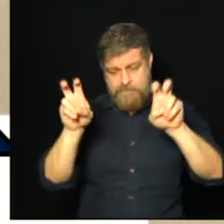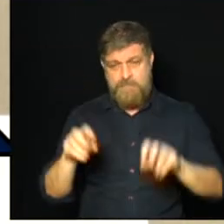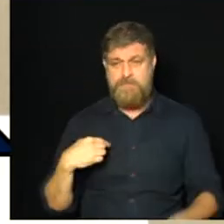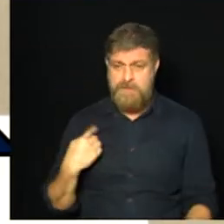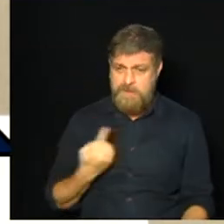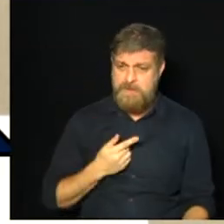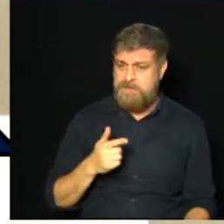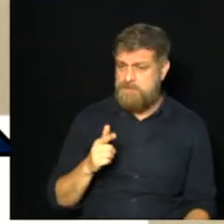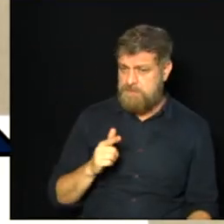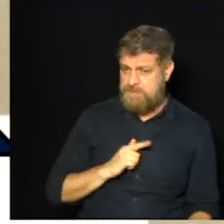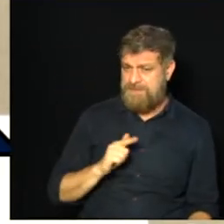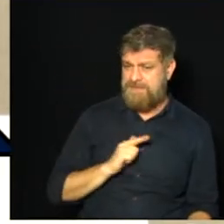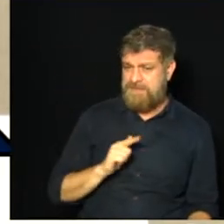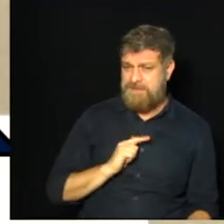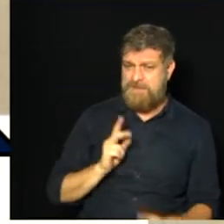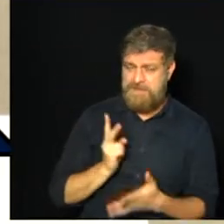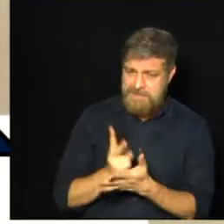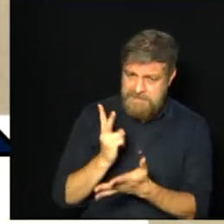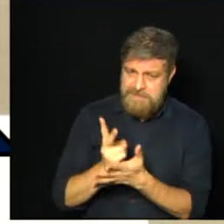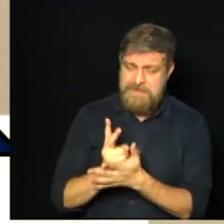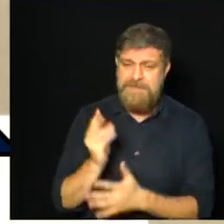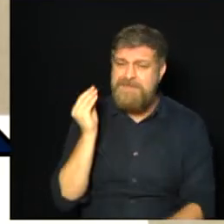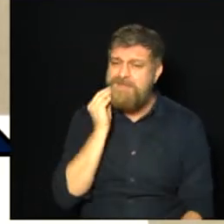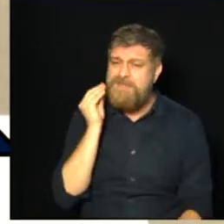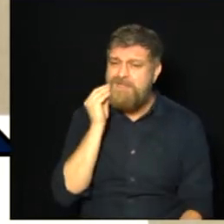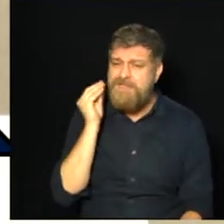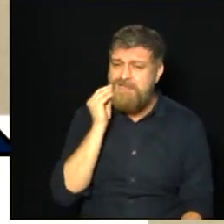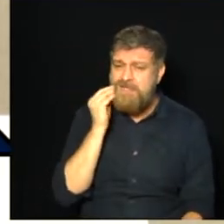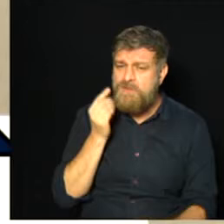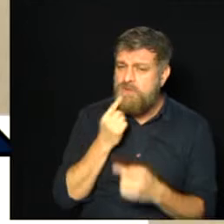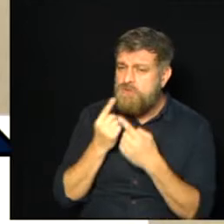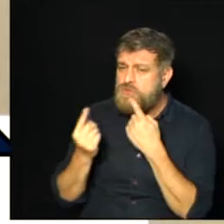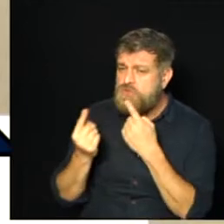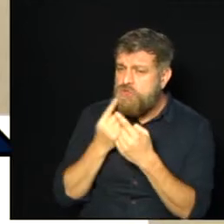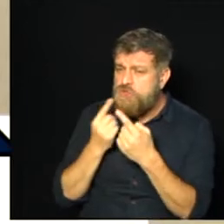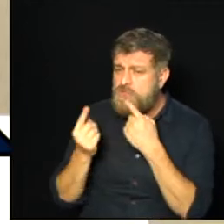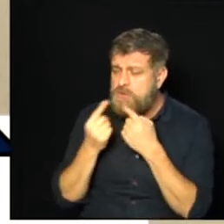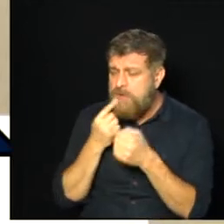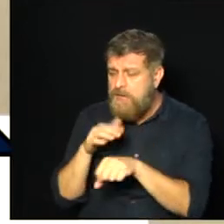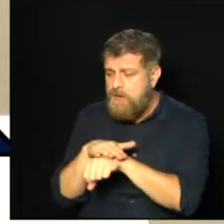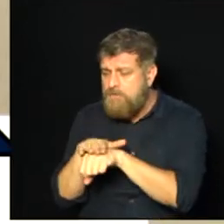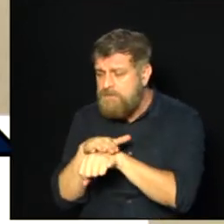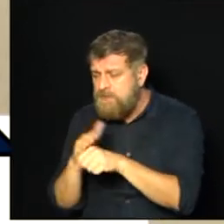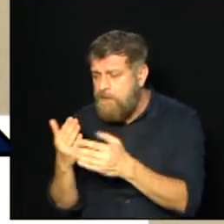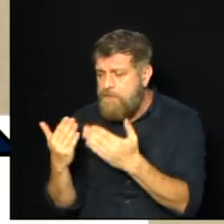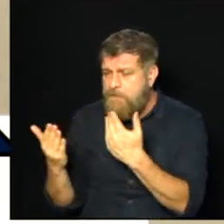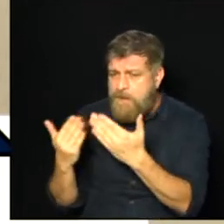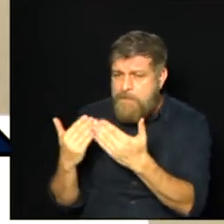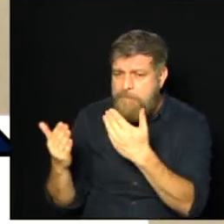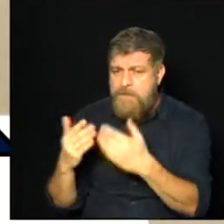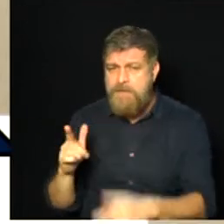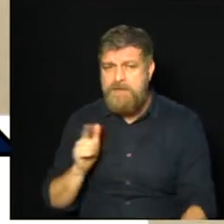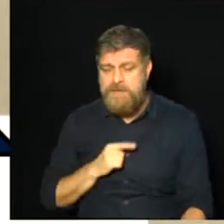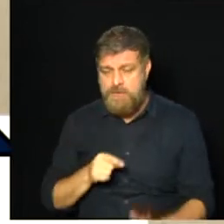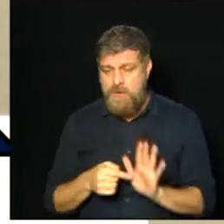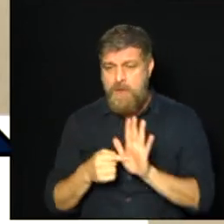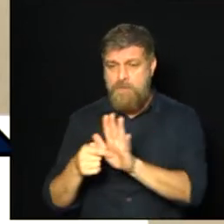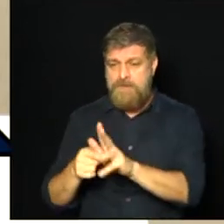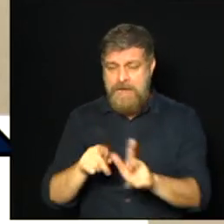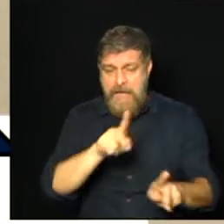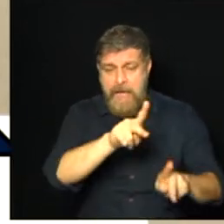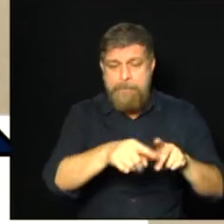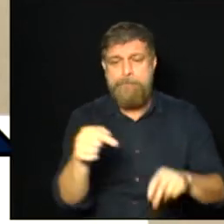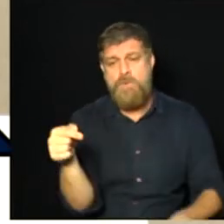tem sempre tentado dialogar, sempre tentado trazendo aí os anseios, as preocupações